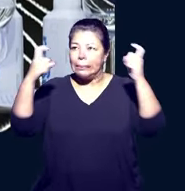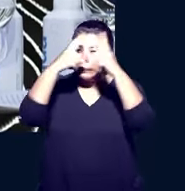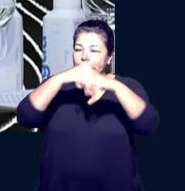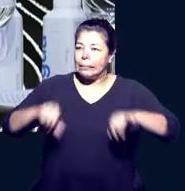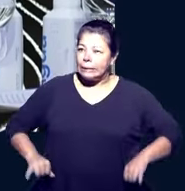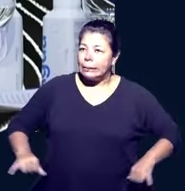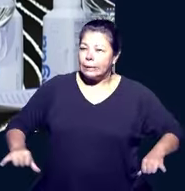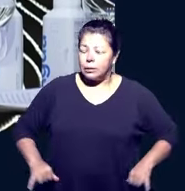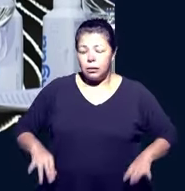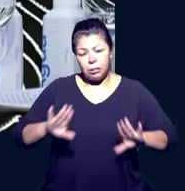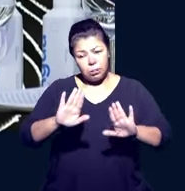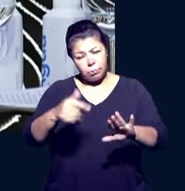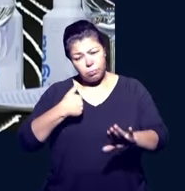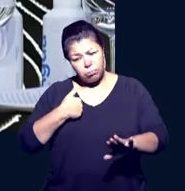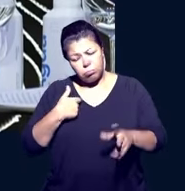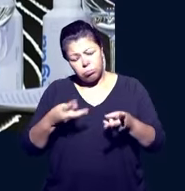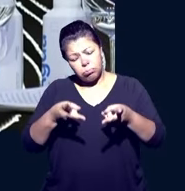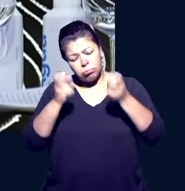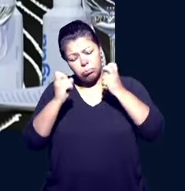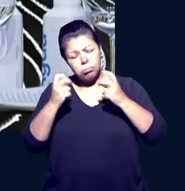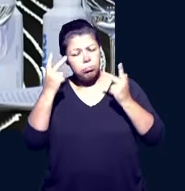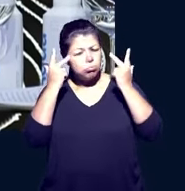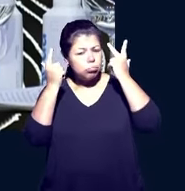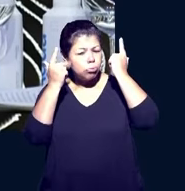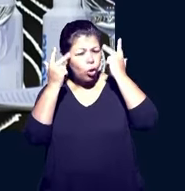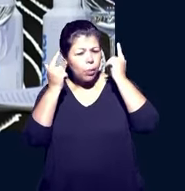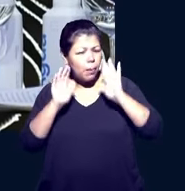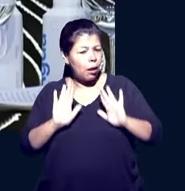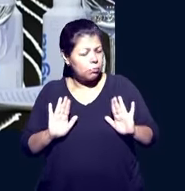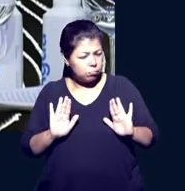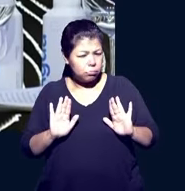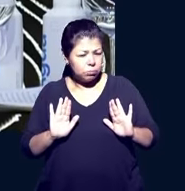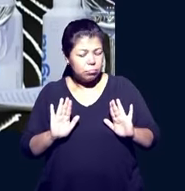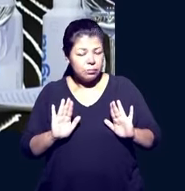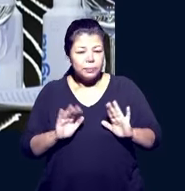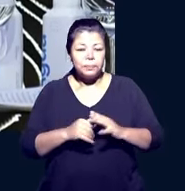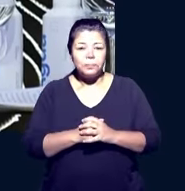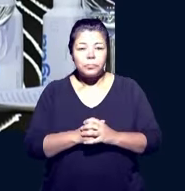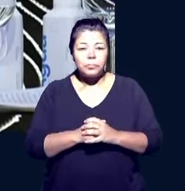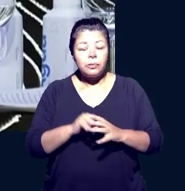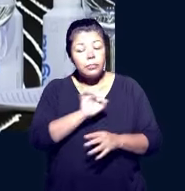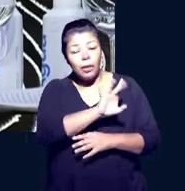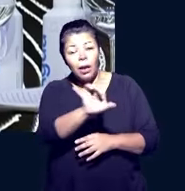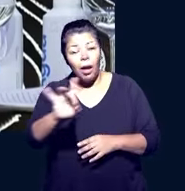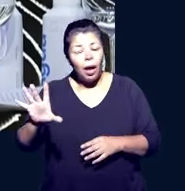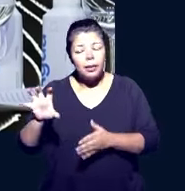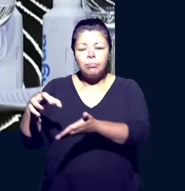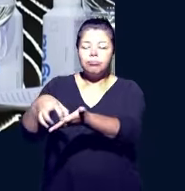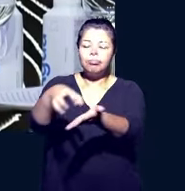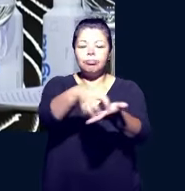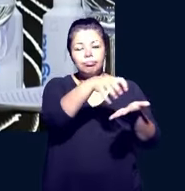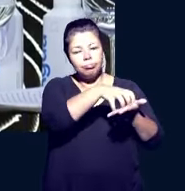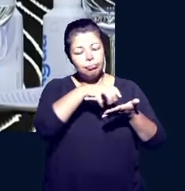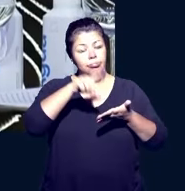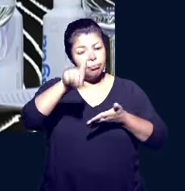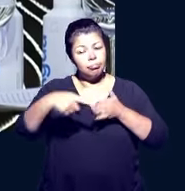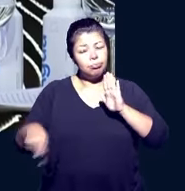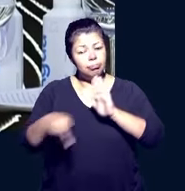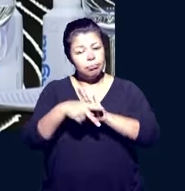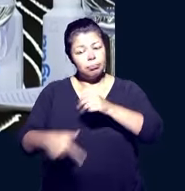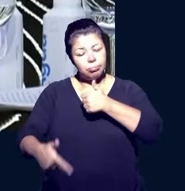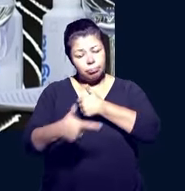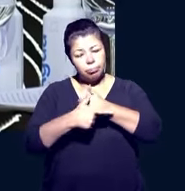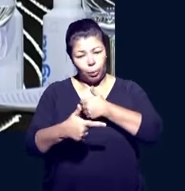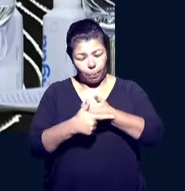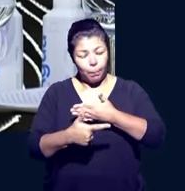naturalidade não vejo tensão especial entre os poderes eu vejo cada um desempenhando o seu papel o